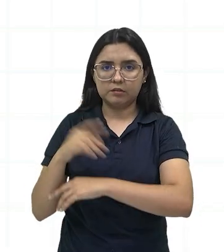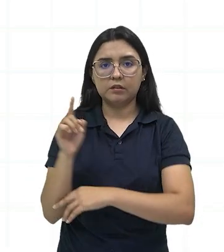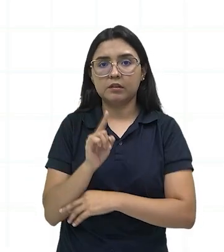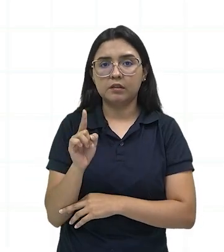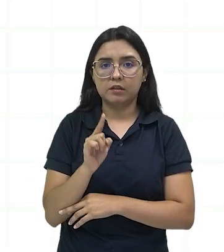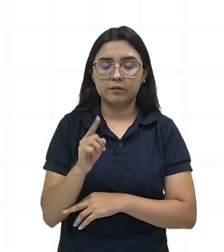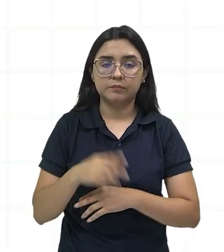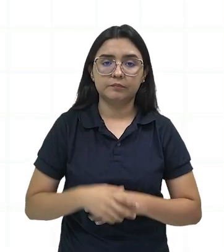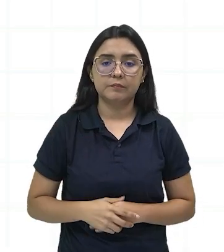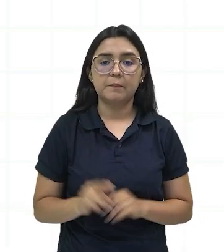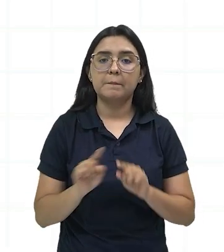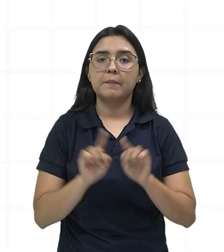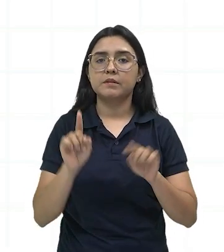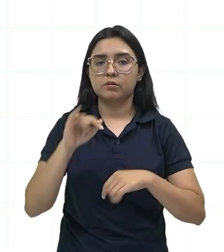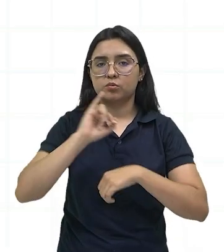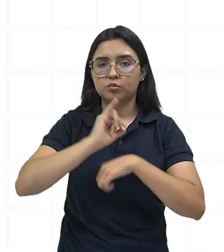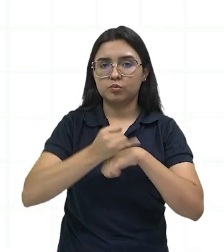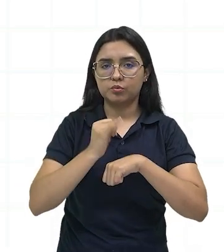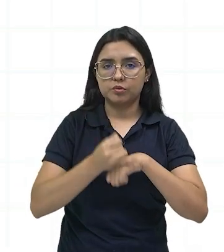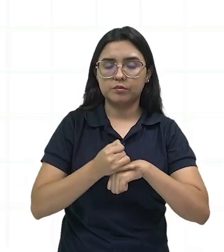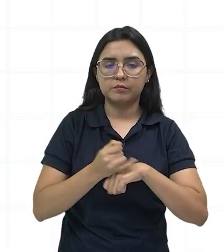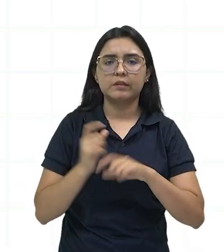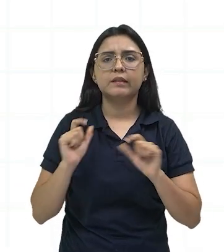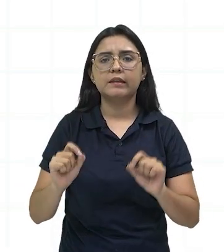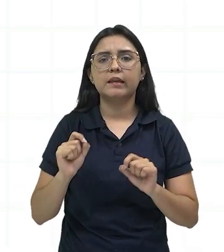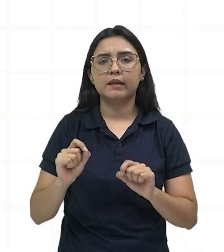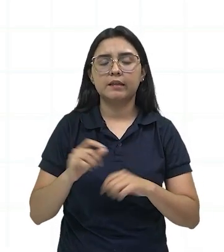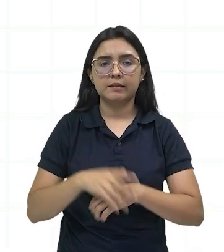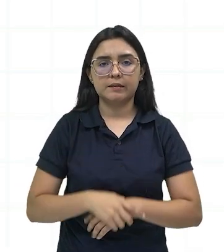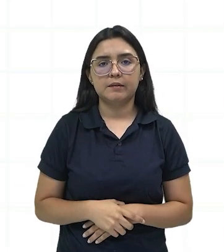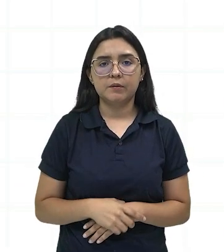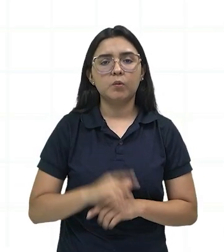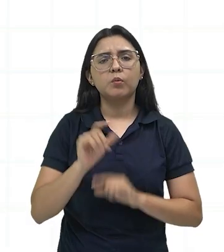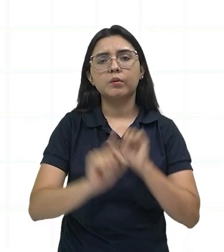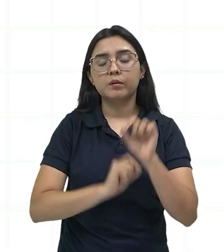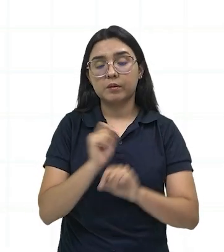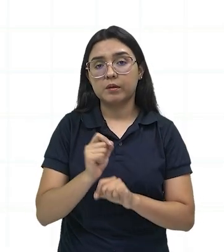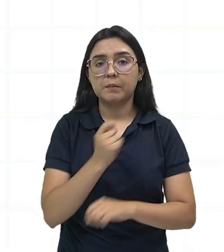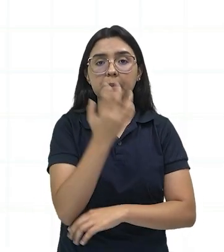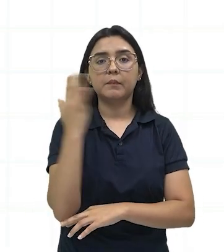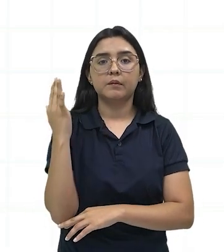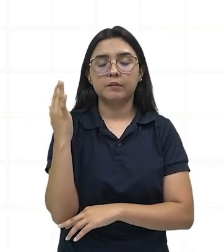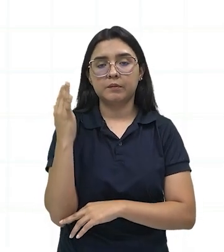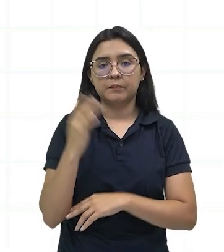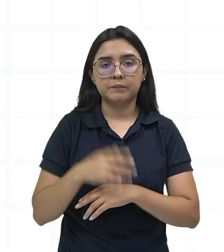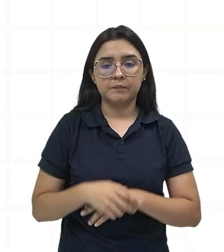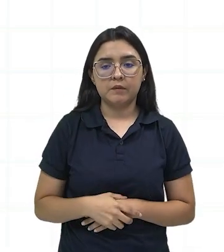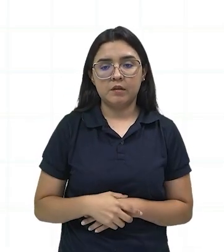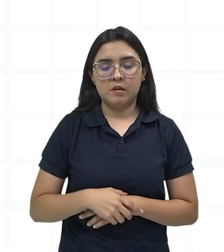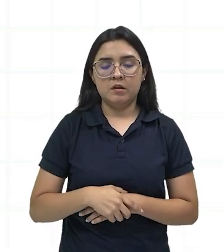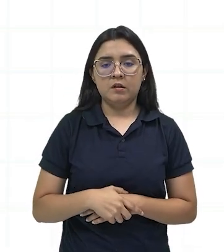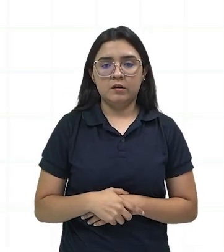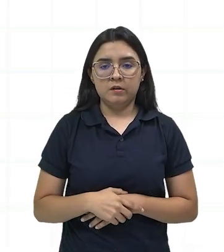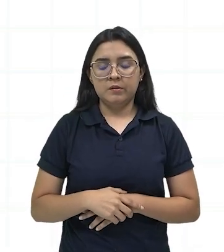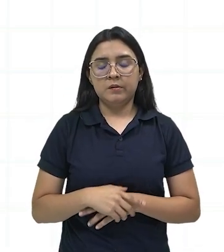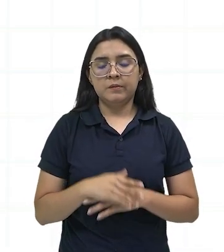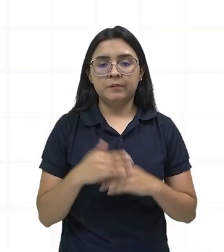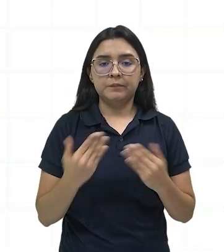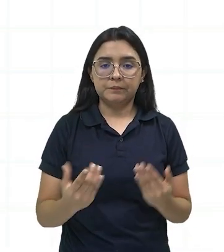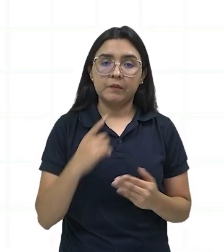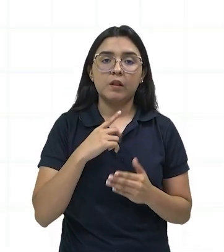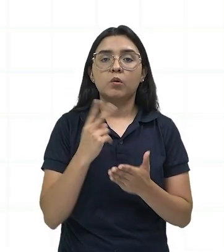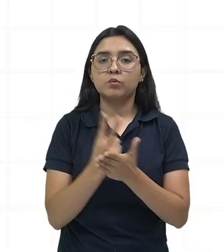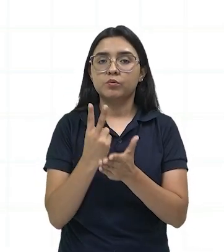elas são o sujeito. Por quê? Quem é plantado pelas pessoas para contribuir com o meio ambiente? As árvores. Elas continuam